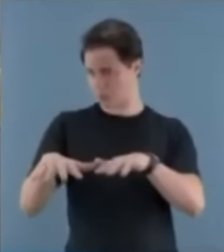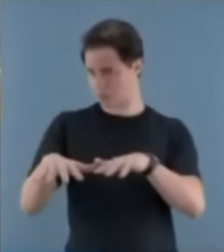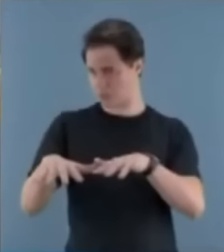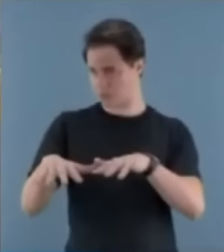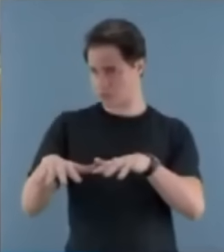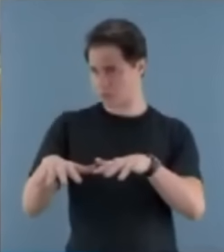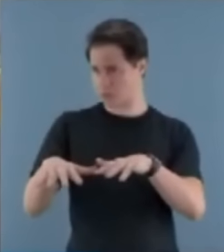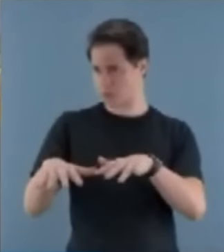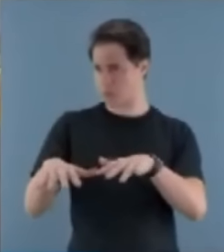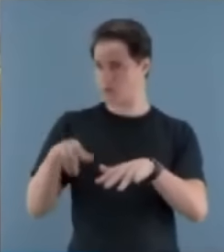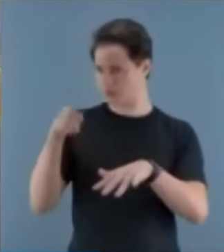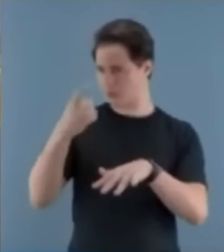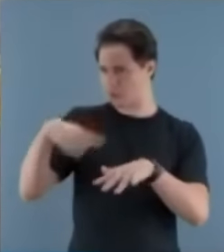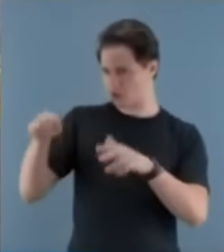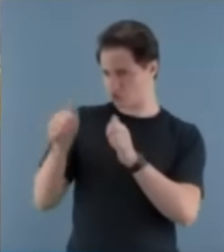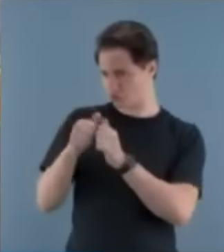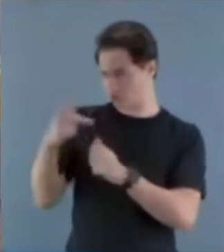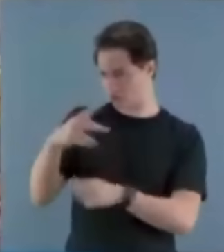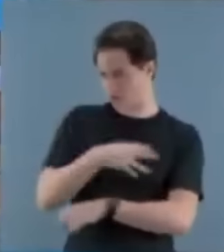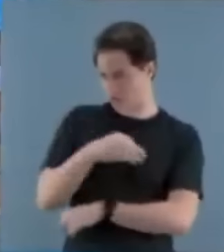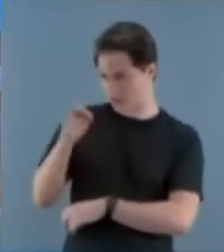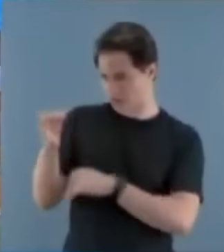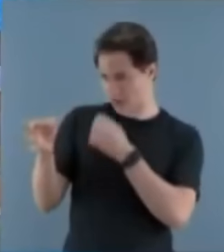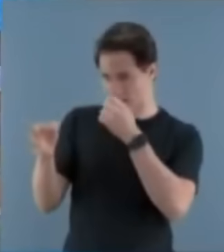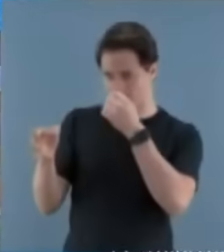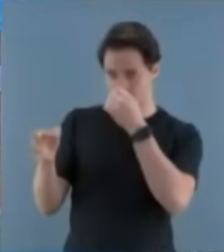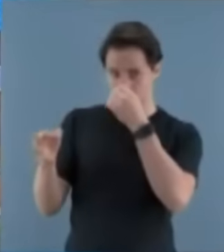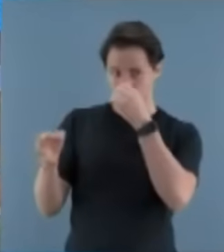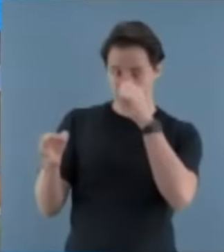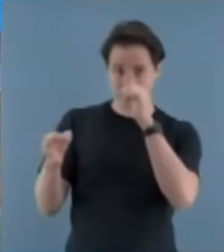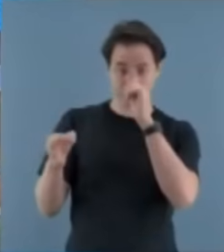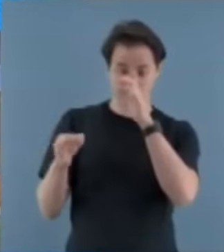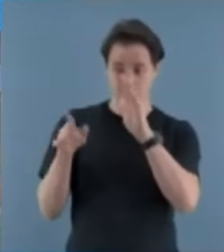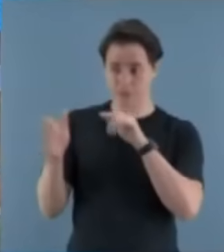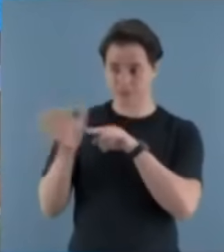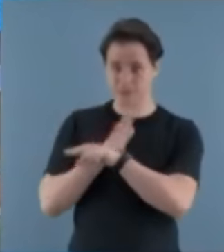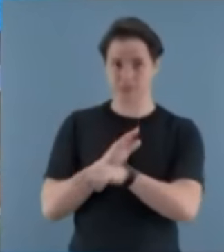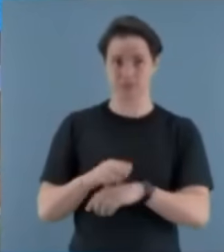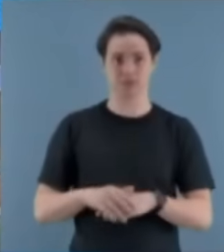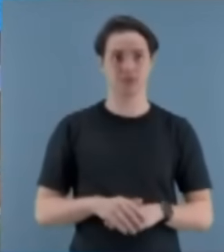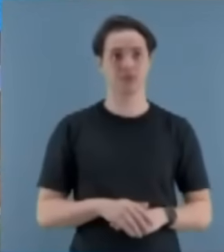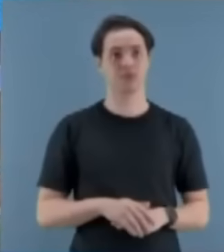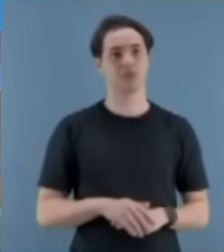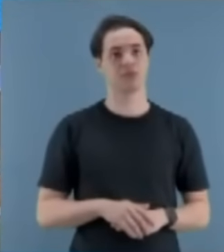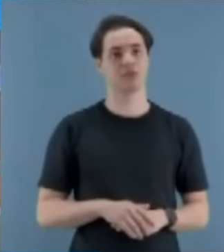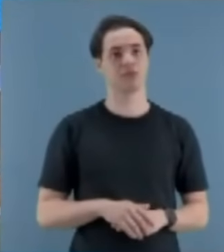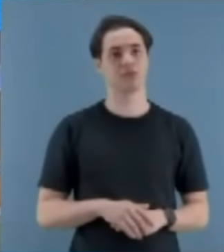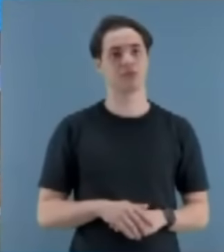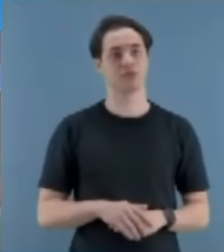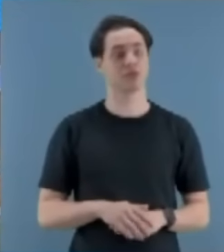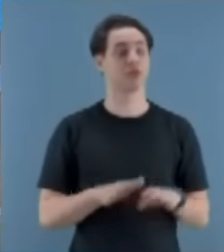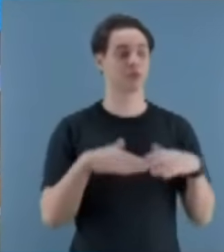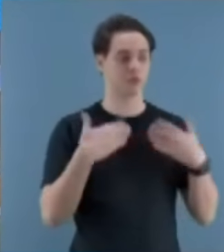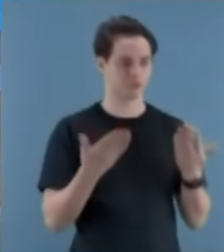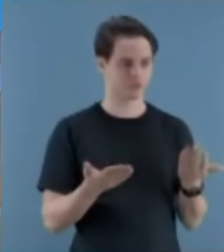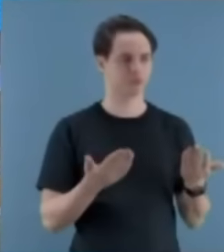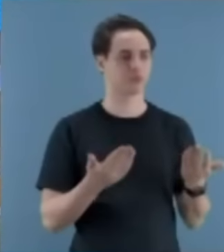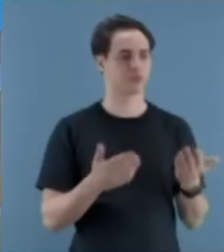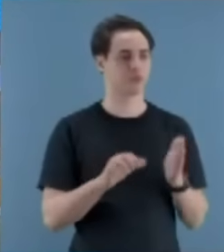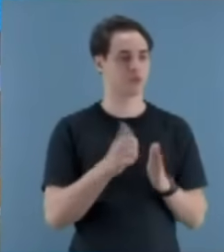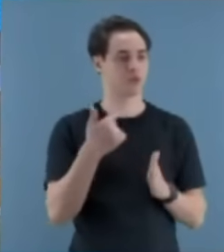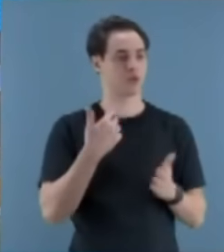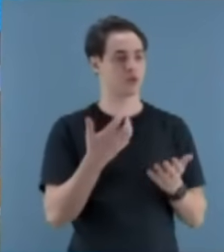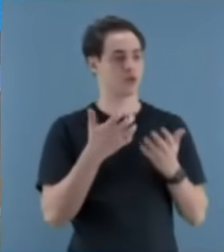foi lá com seus filhos, não foi? Eu estou perguntando. Primeiramente, eu quero reforçar